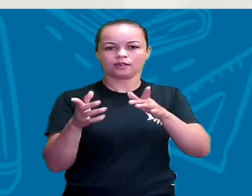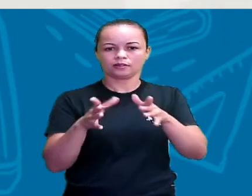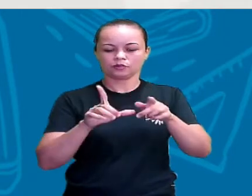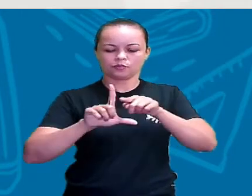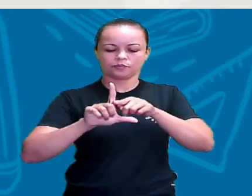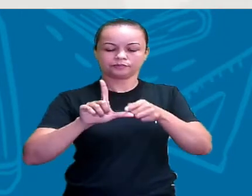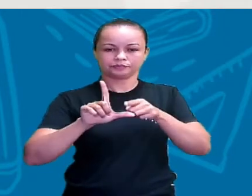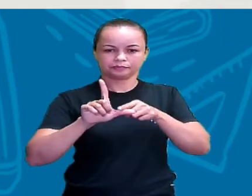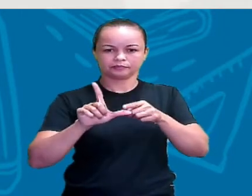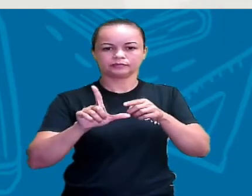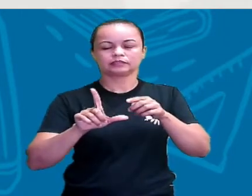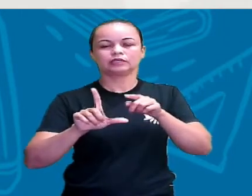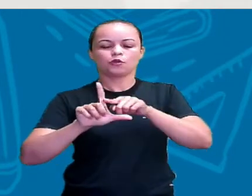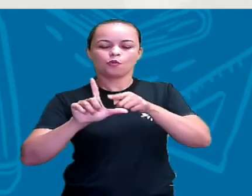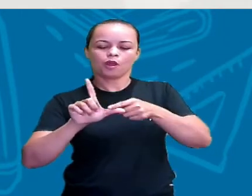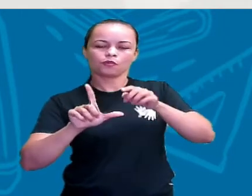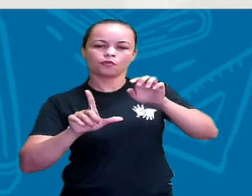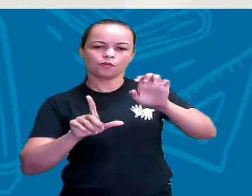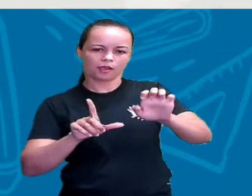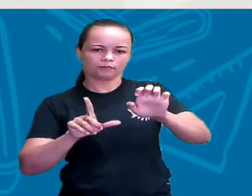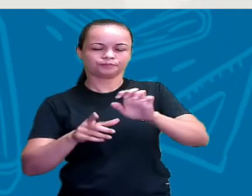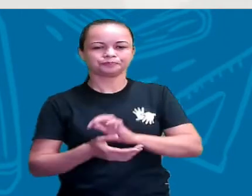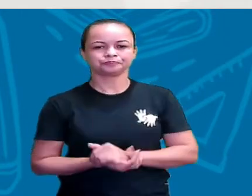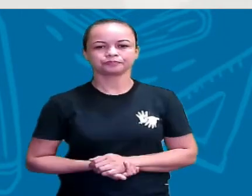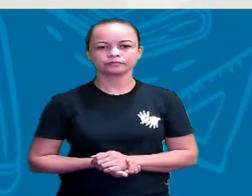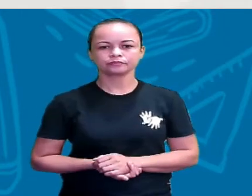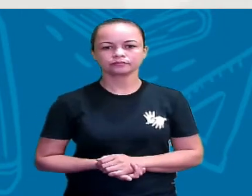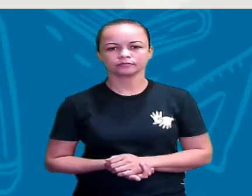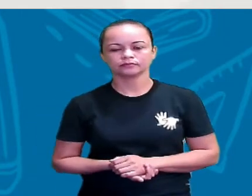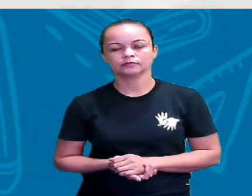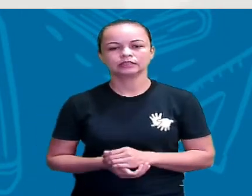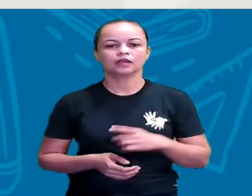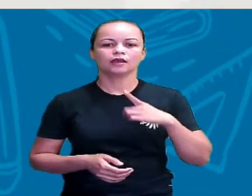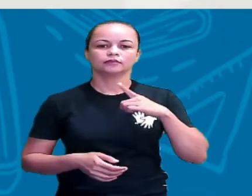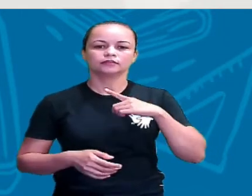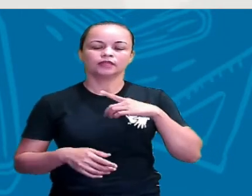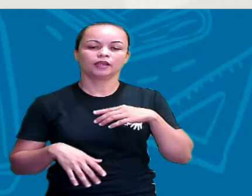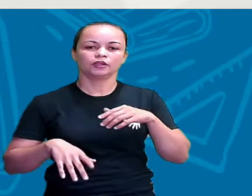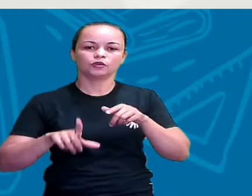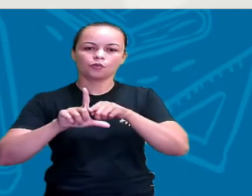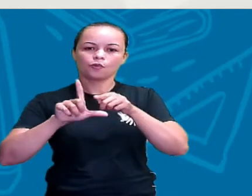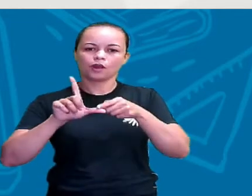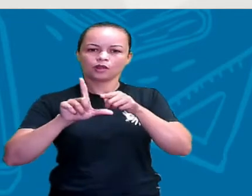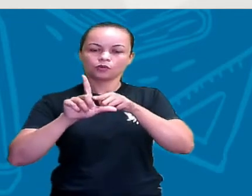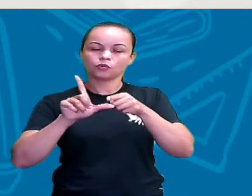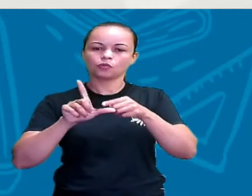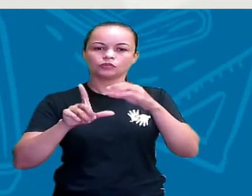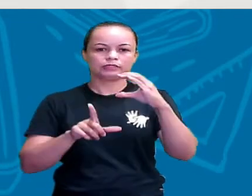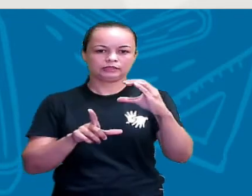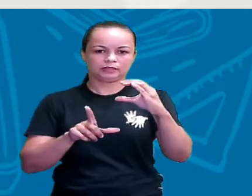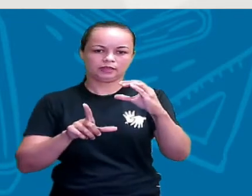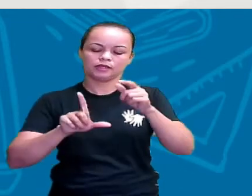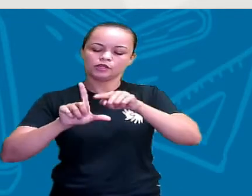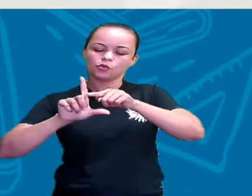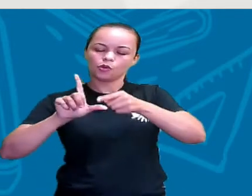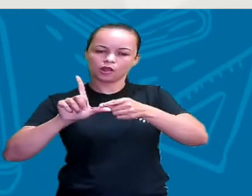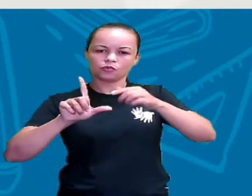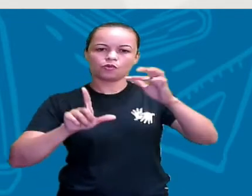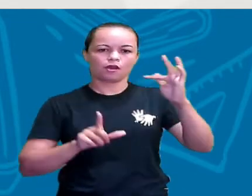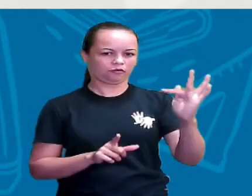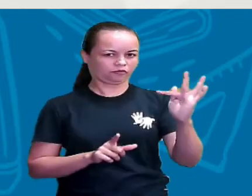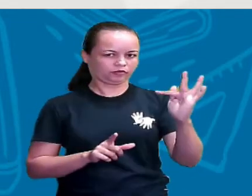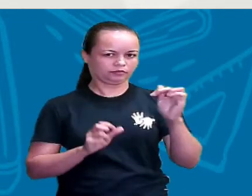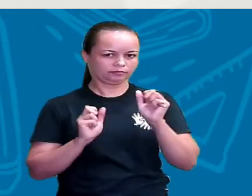o meu ângulo E, tá? Eu tenho o meu ângulo C e o meu ângulo F,